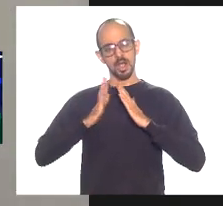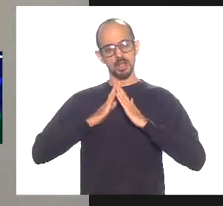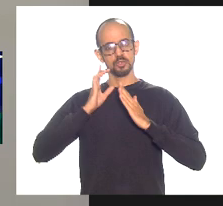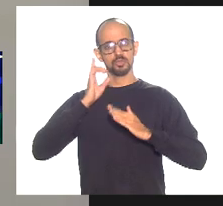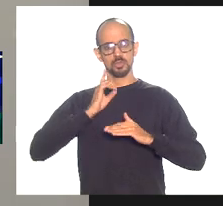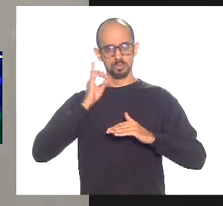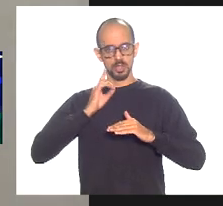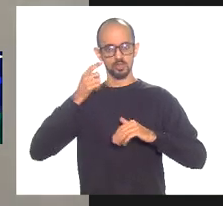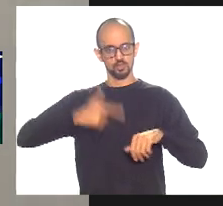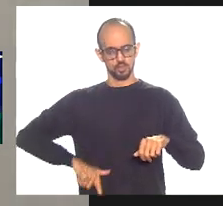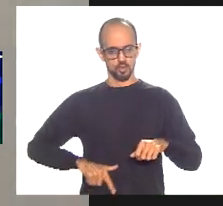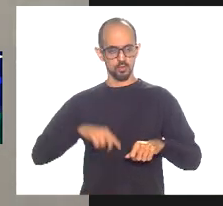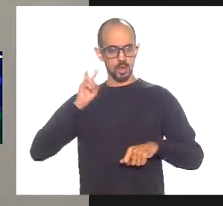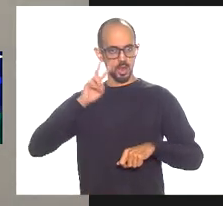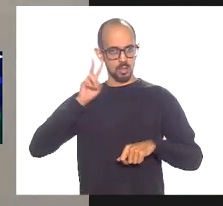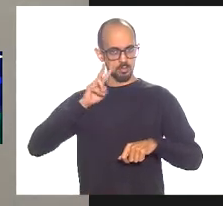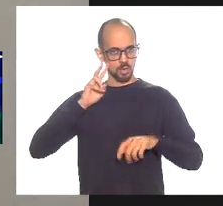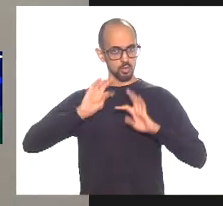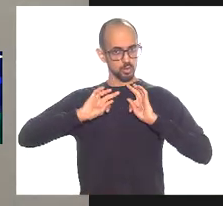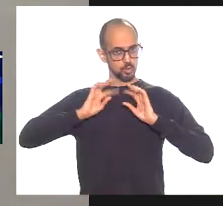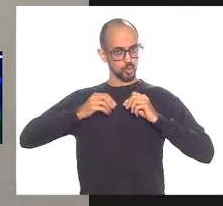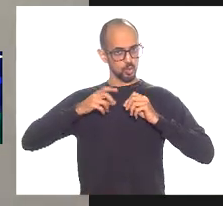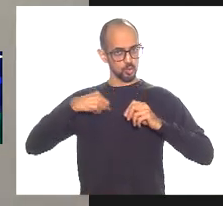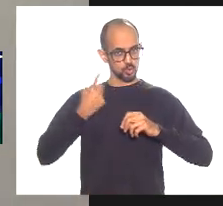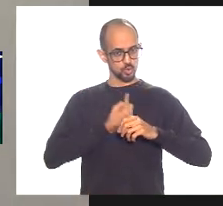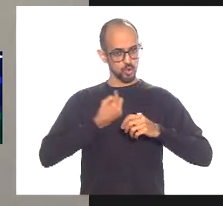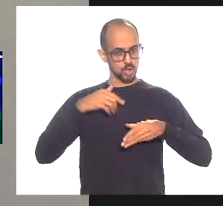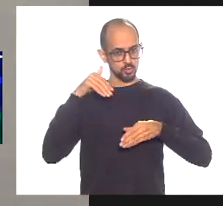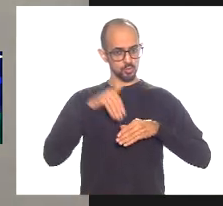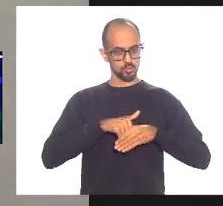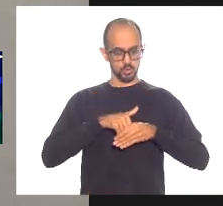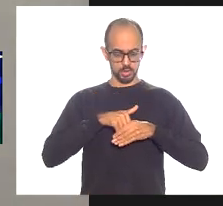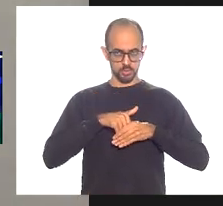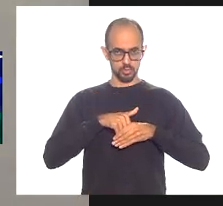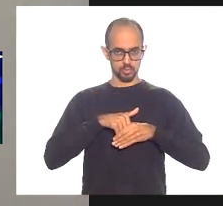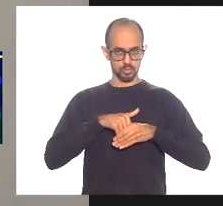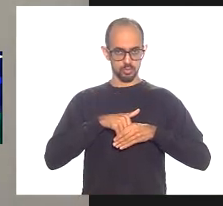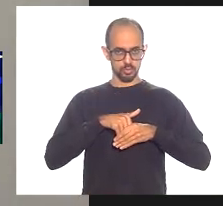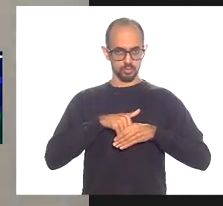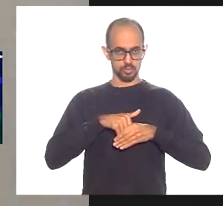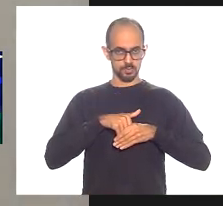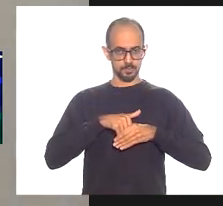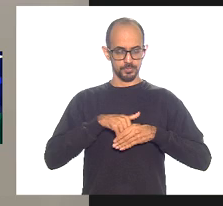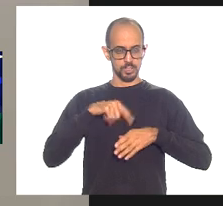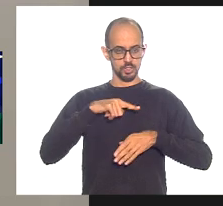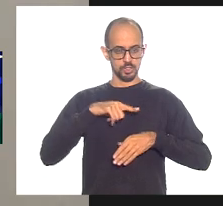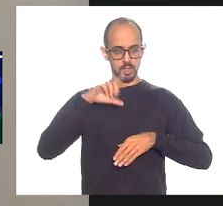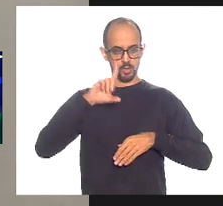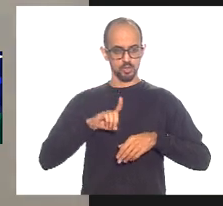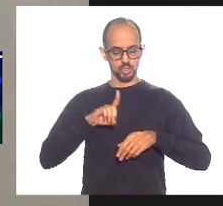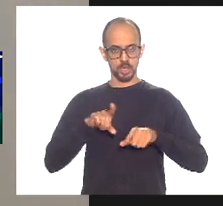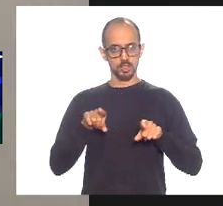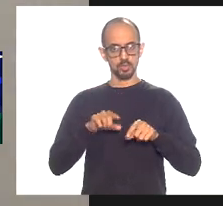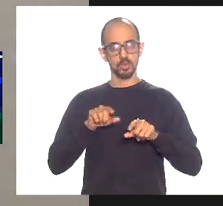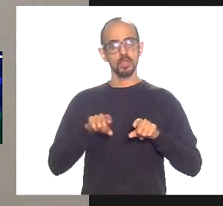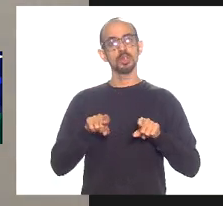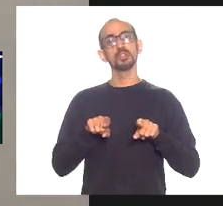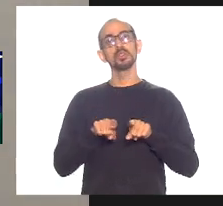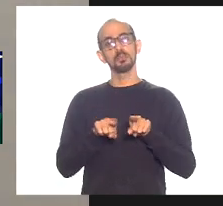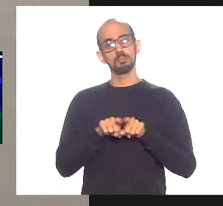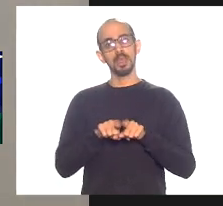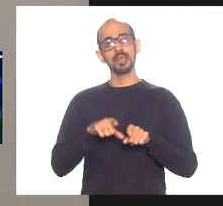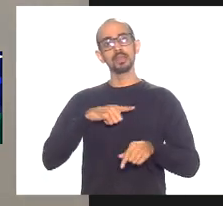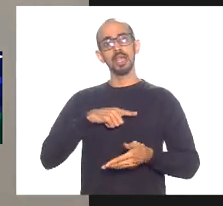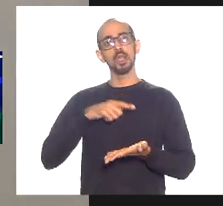Fluminense Lembrando que todos nós fomos eleitos nos botões e a gente tem o direito muito mais que isso a gente tem o